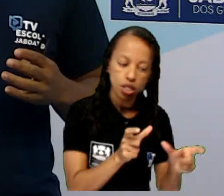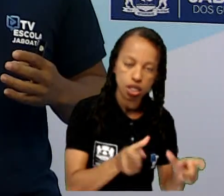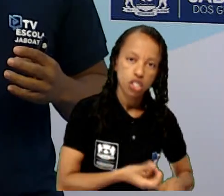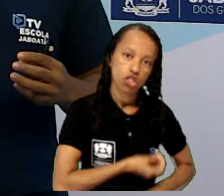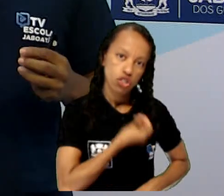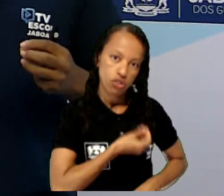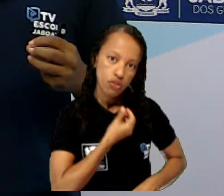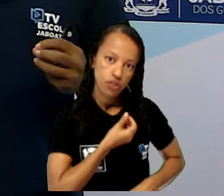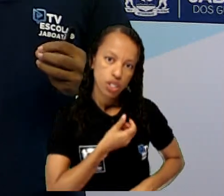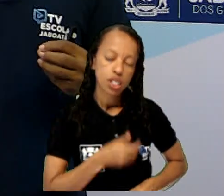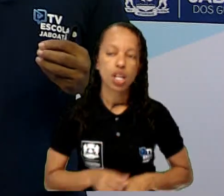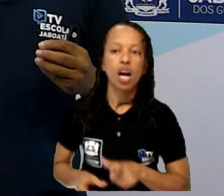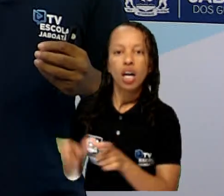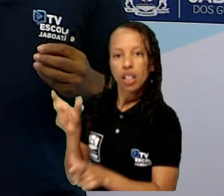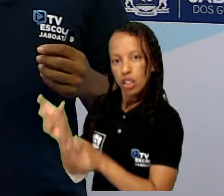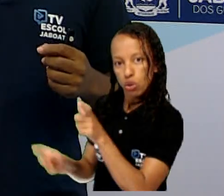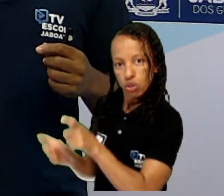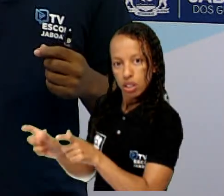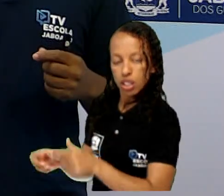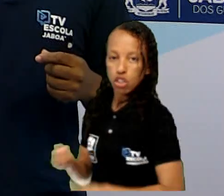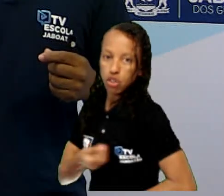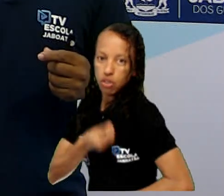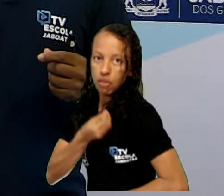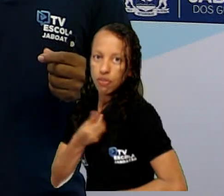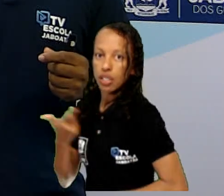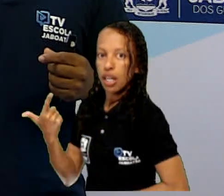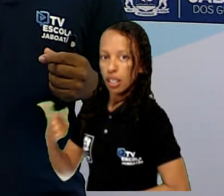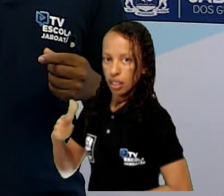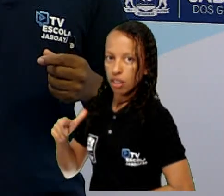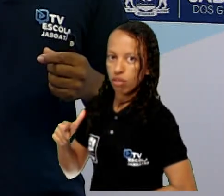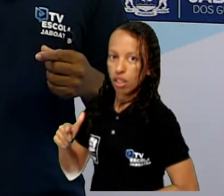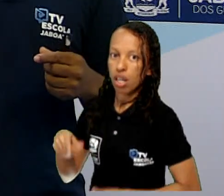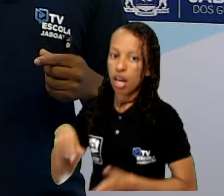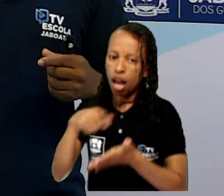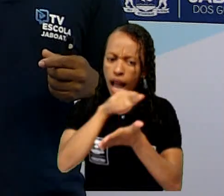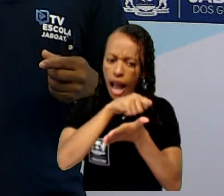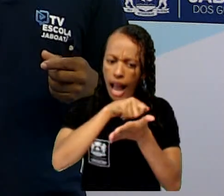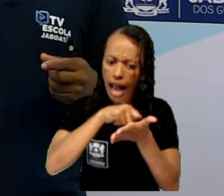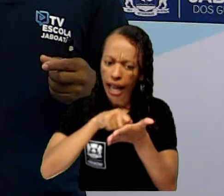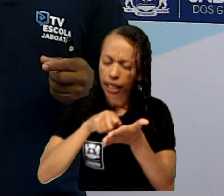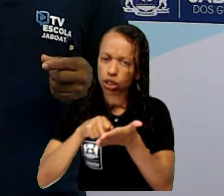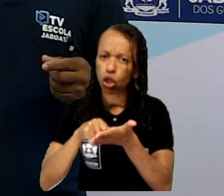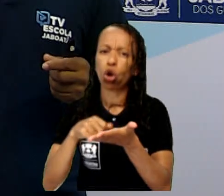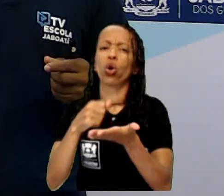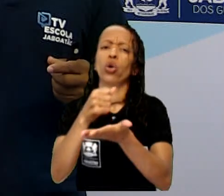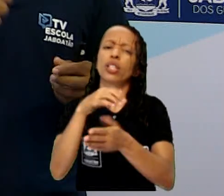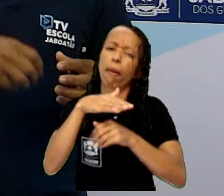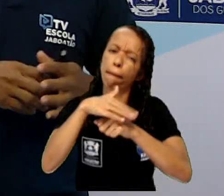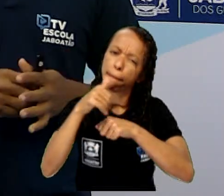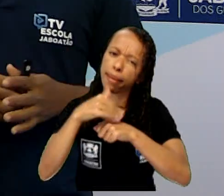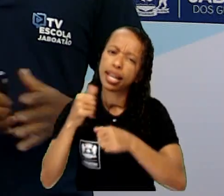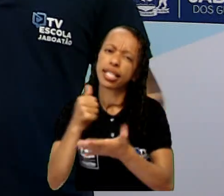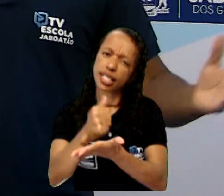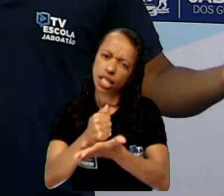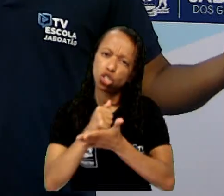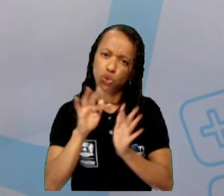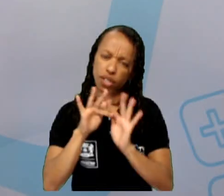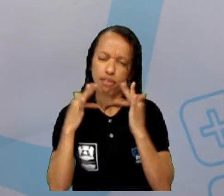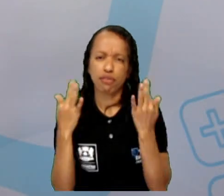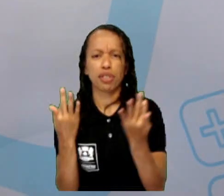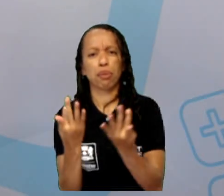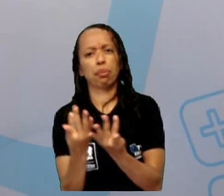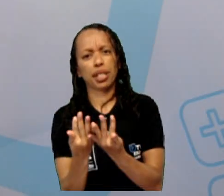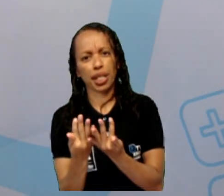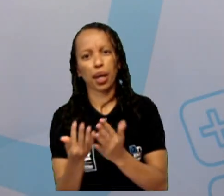abióticos. Ok? Anote tudo, faça esse desafio. Peça ajuda à sua família, tá certo? Por hoje é